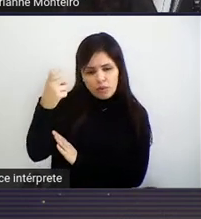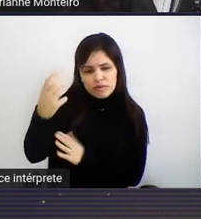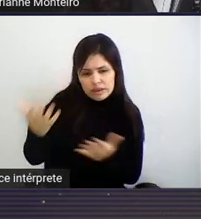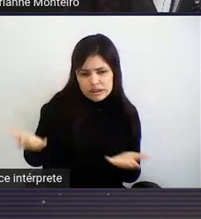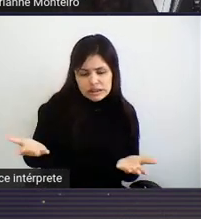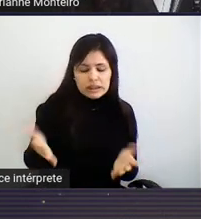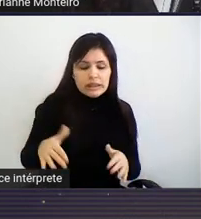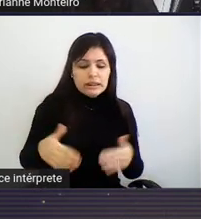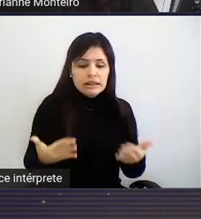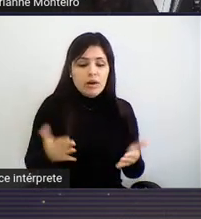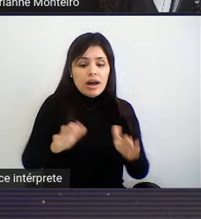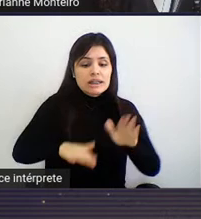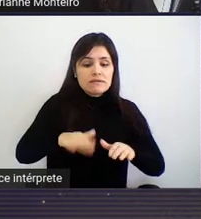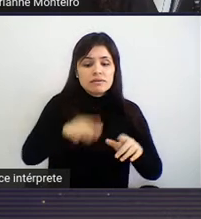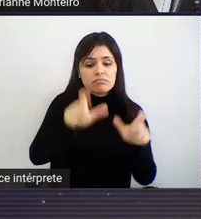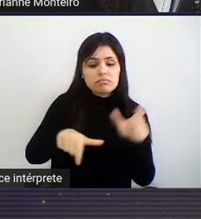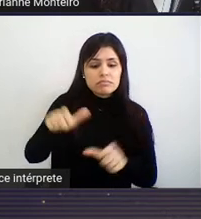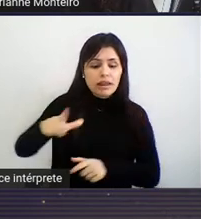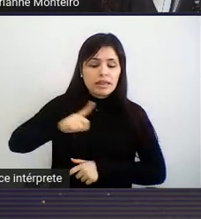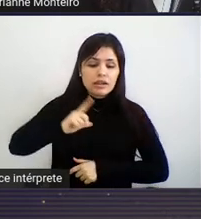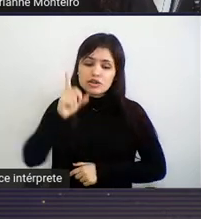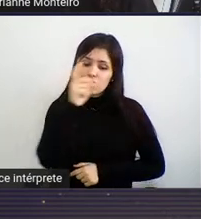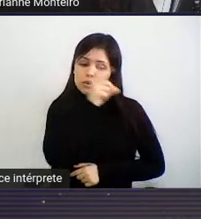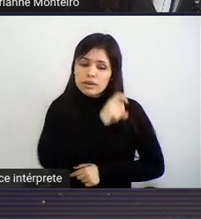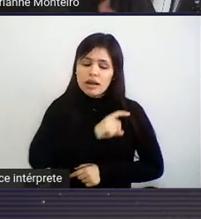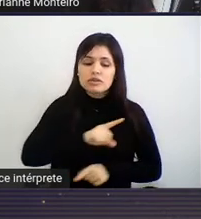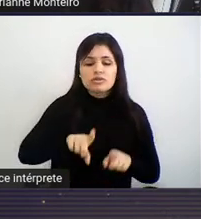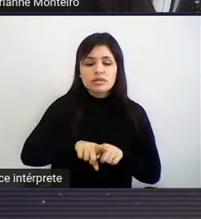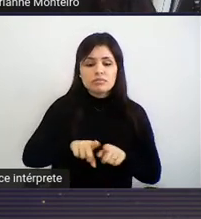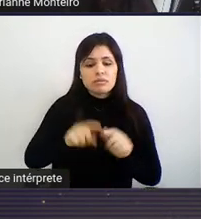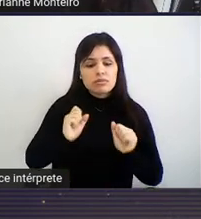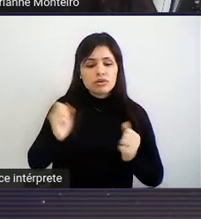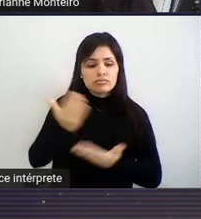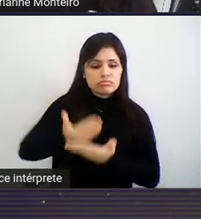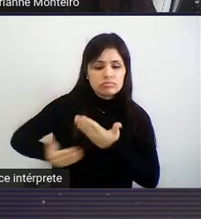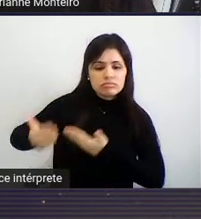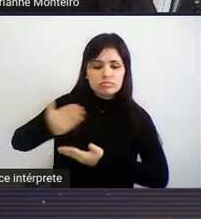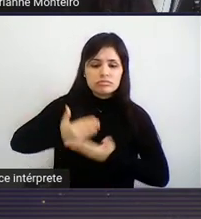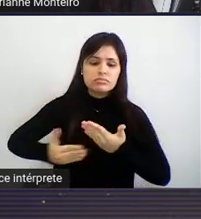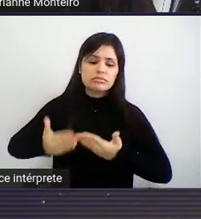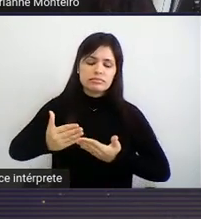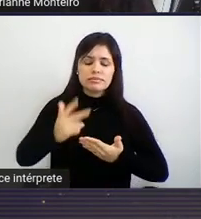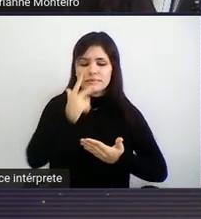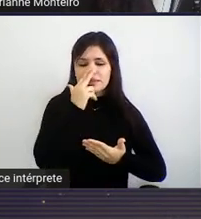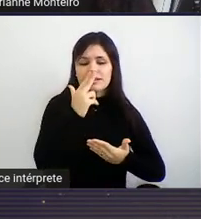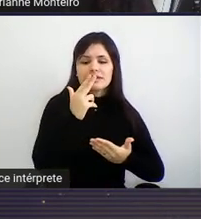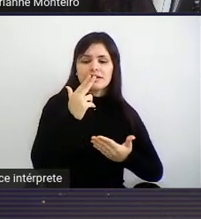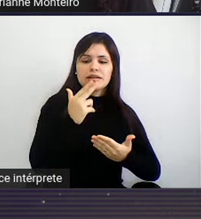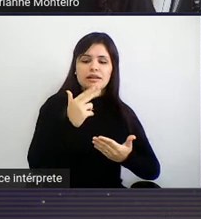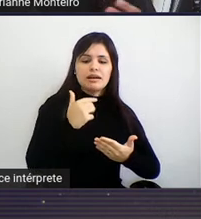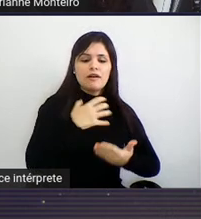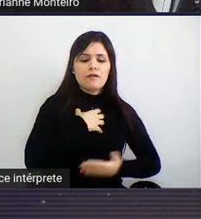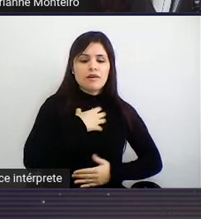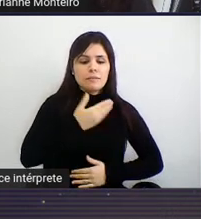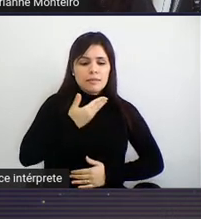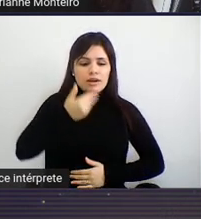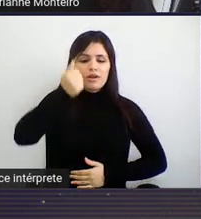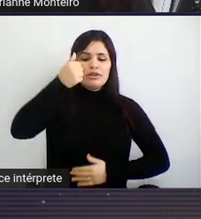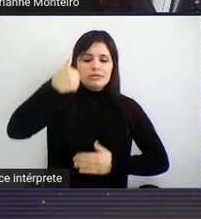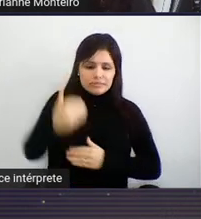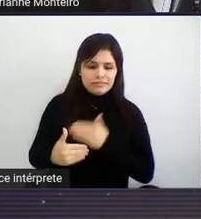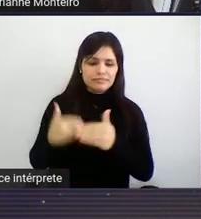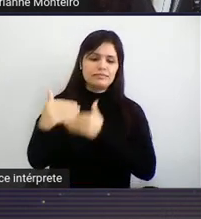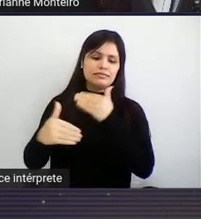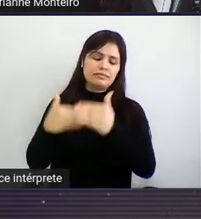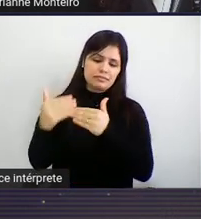têm outras dificuldades e meio que lidar melhor com esse processo que é, às vezes, por exemplo, descobrir uma nova